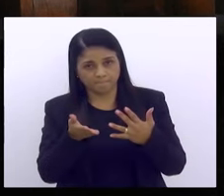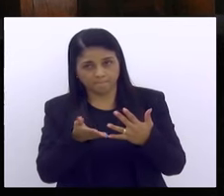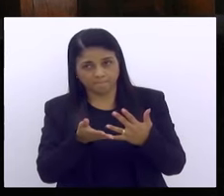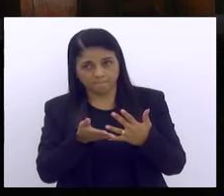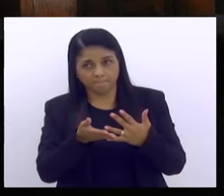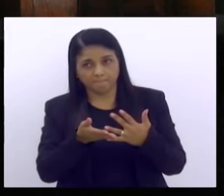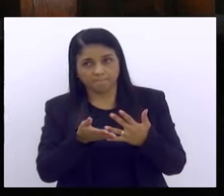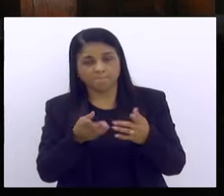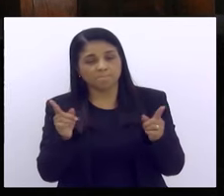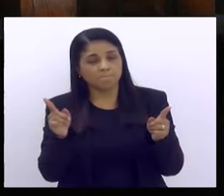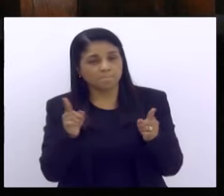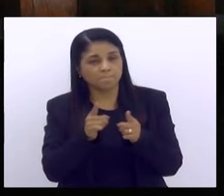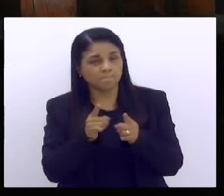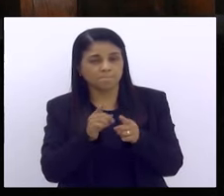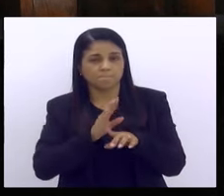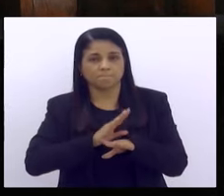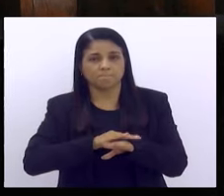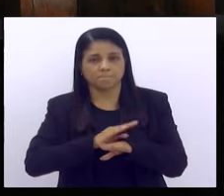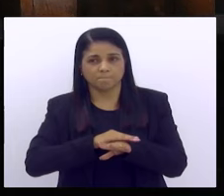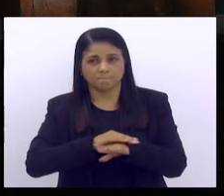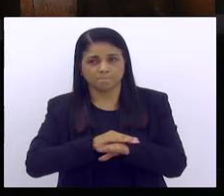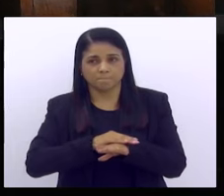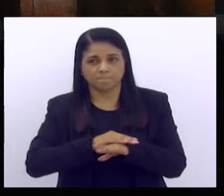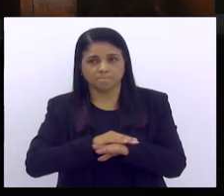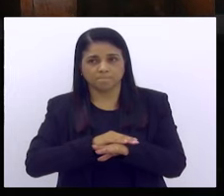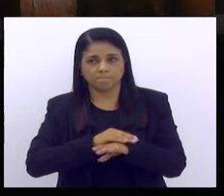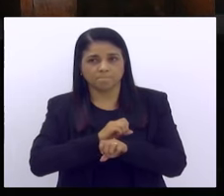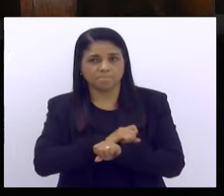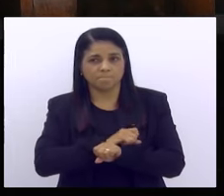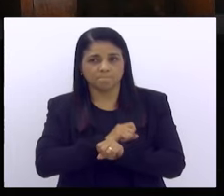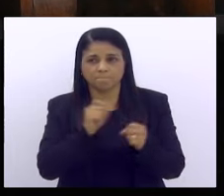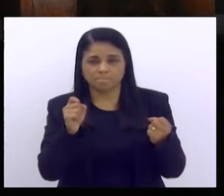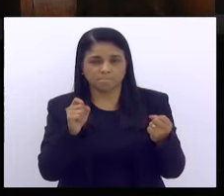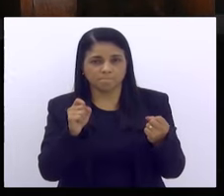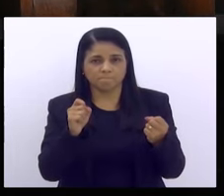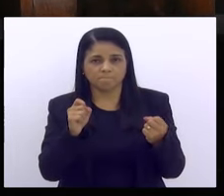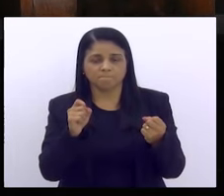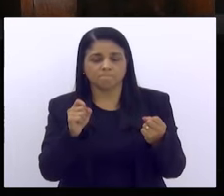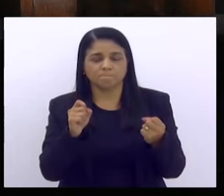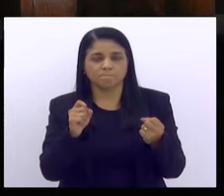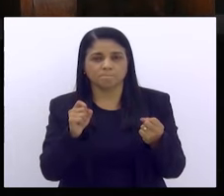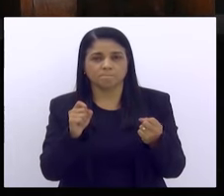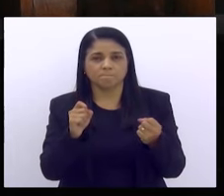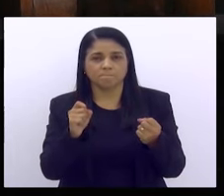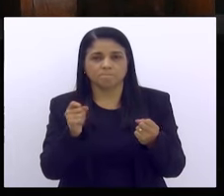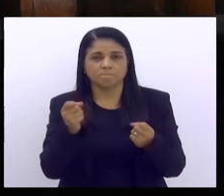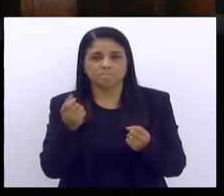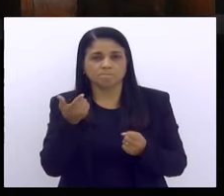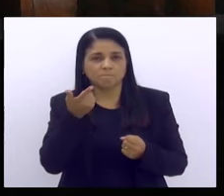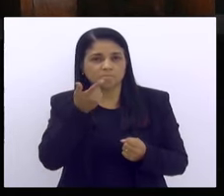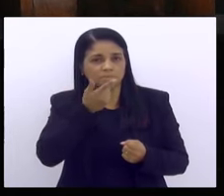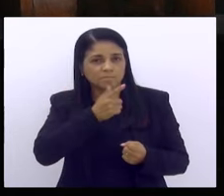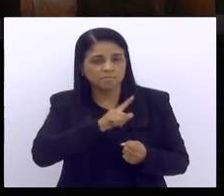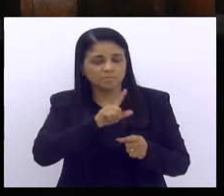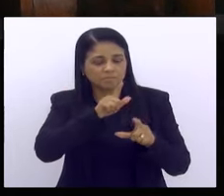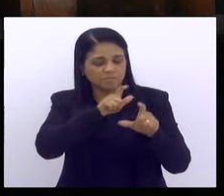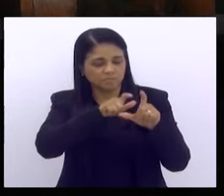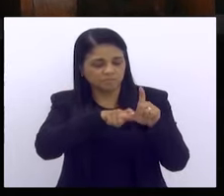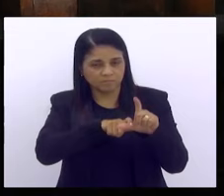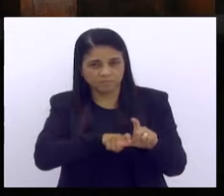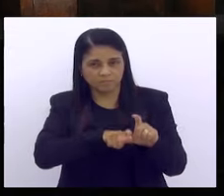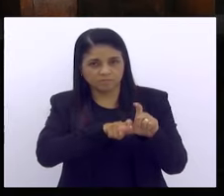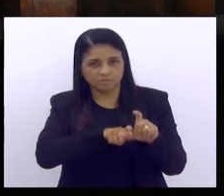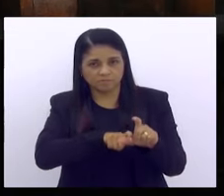tempo foi muito curto e não deu tempo suficiente para que os devedores